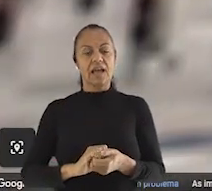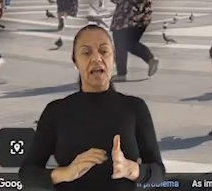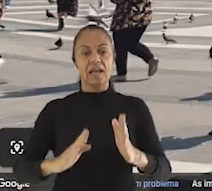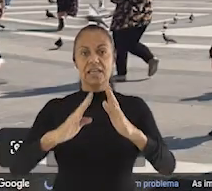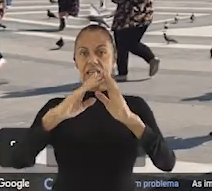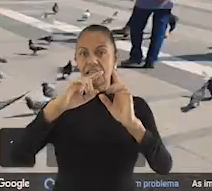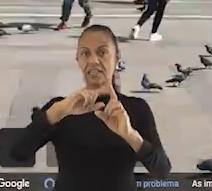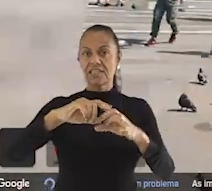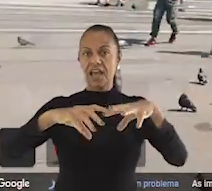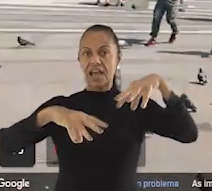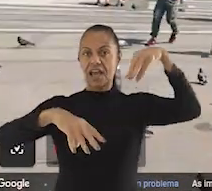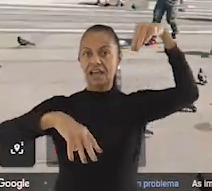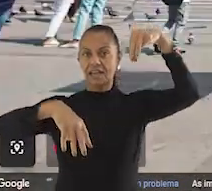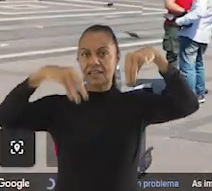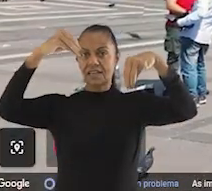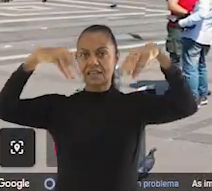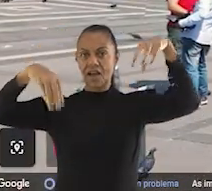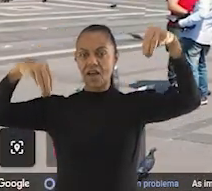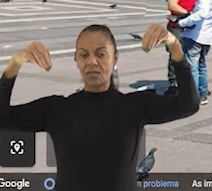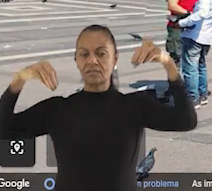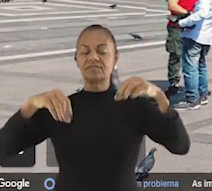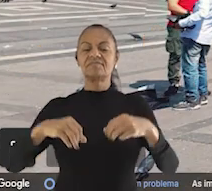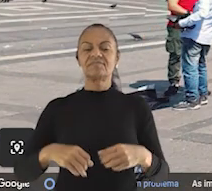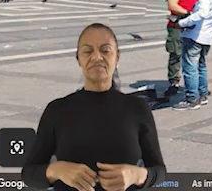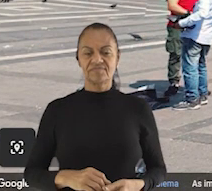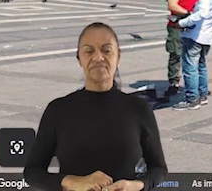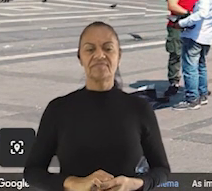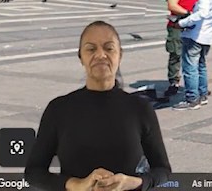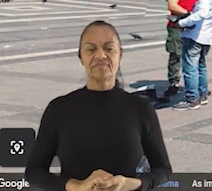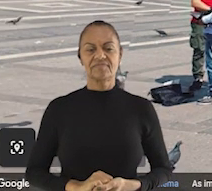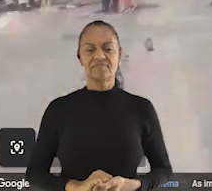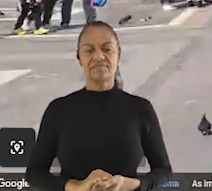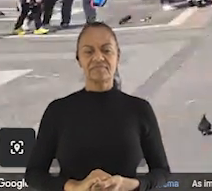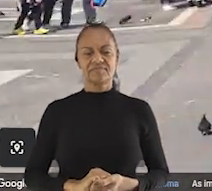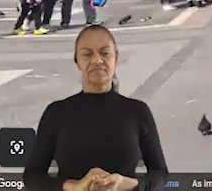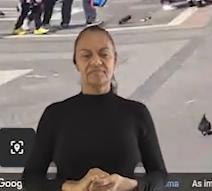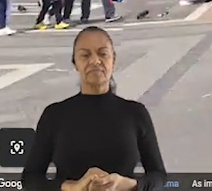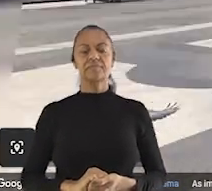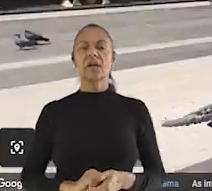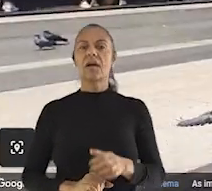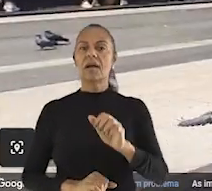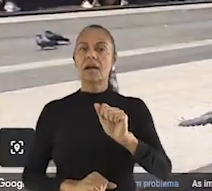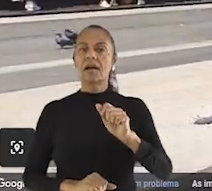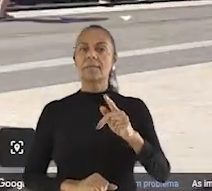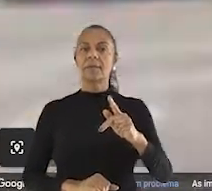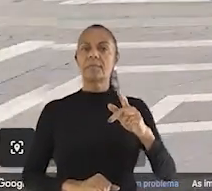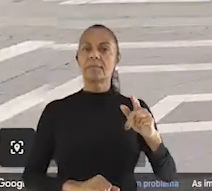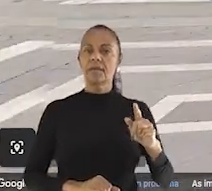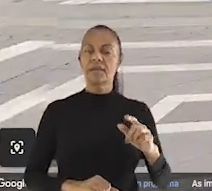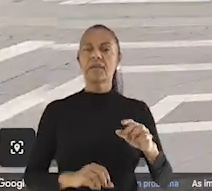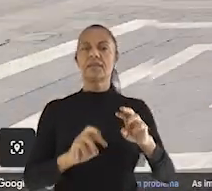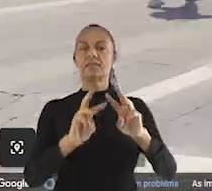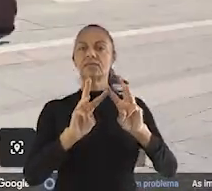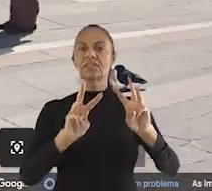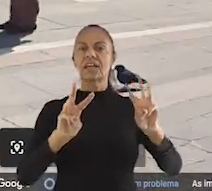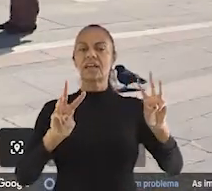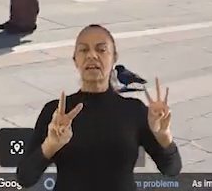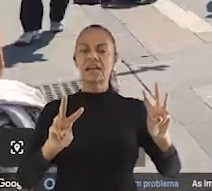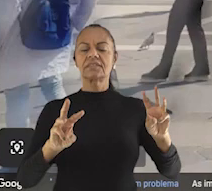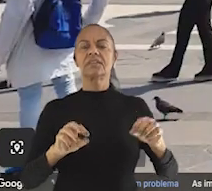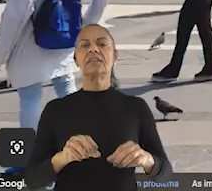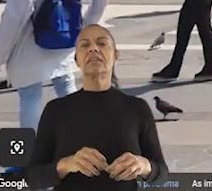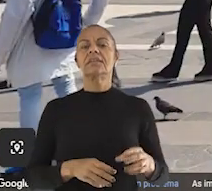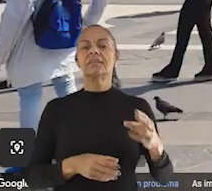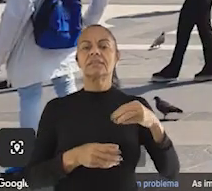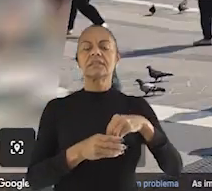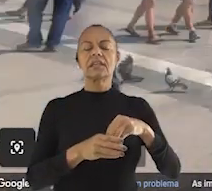E a igreja, a catedral, é aqui, viu? Com esse aplicativo, com esse